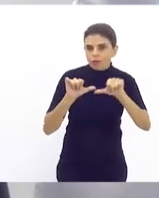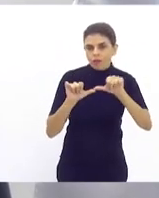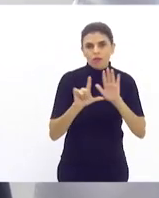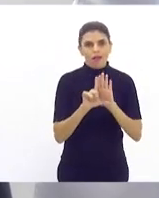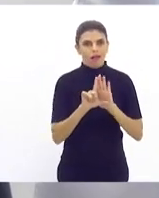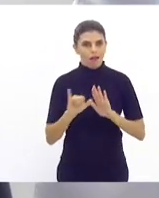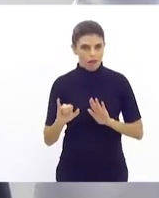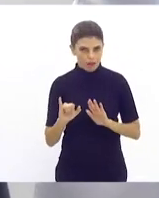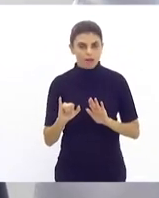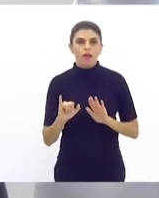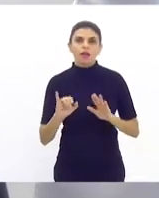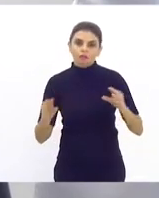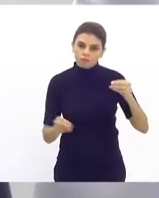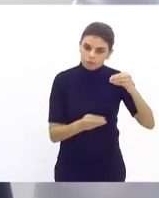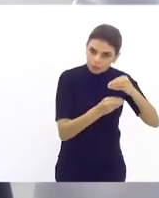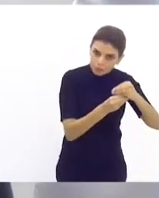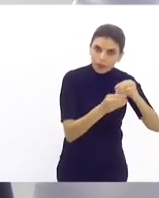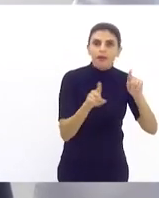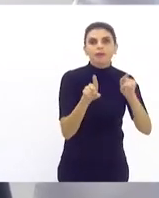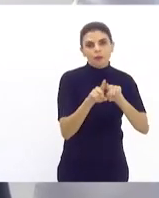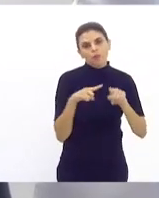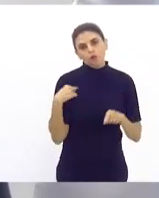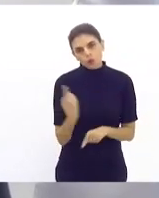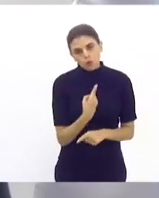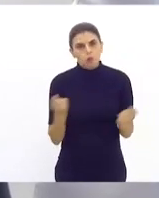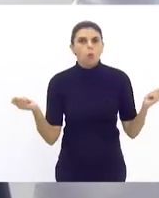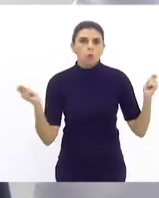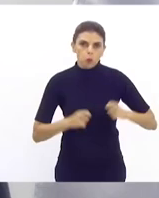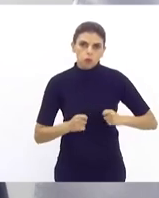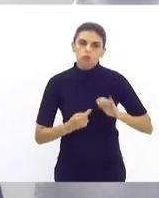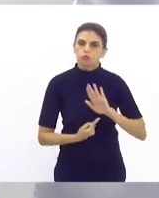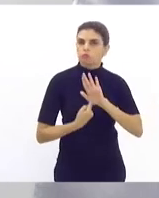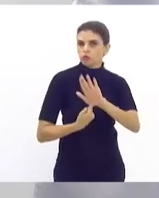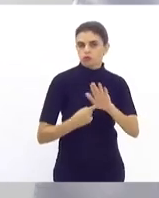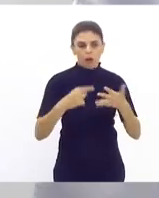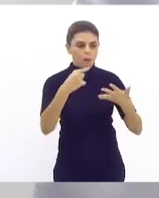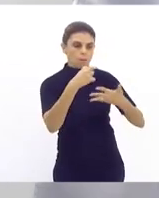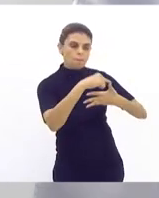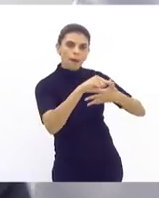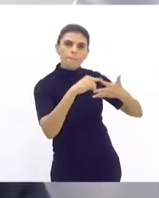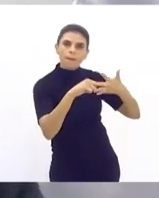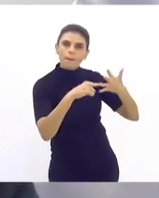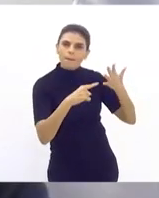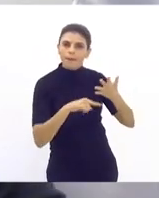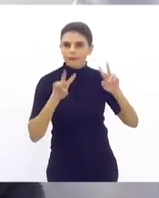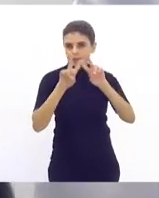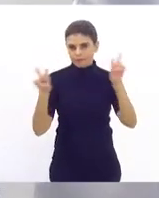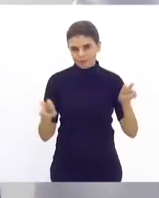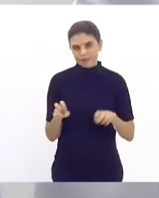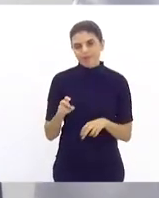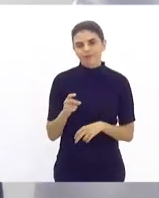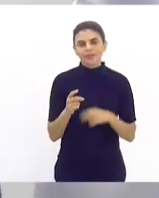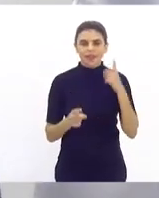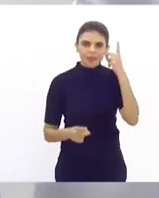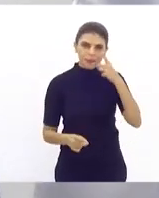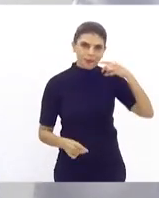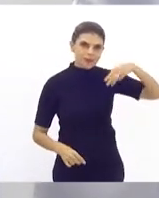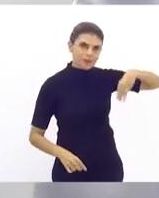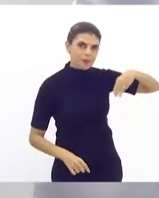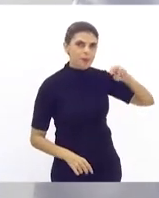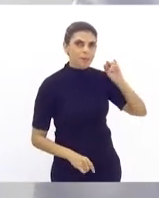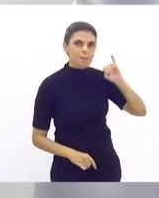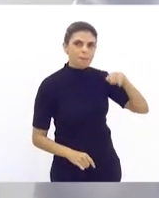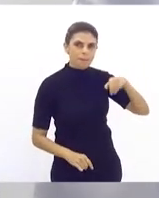na então prejudicabilidade e que nós possamos apontar ali a fonte de custeio. Deputado Carlos de Mink, em discussão.